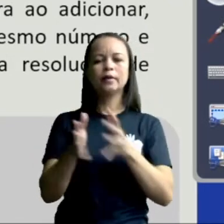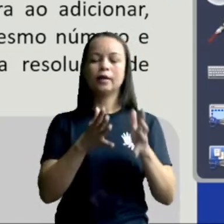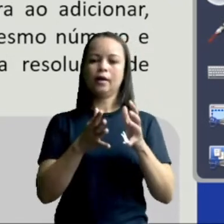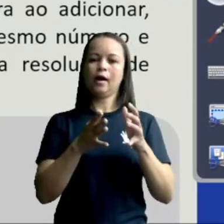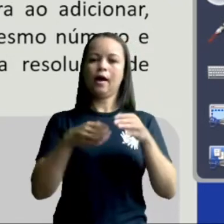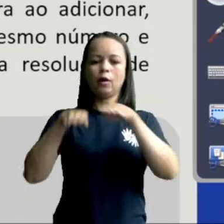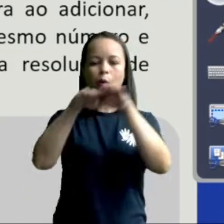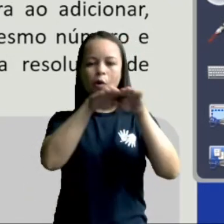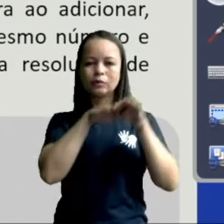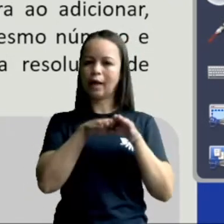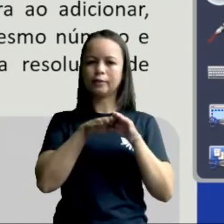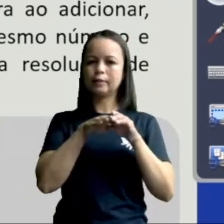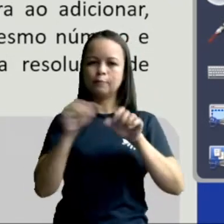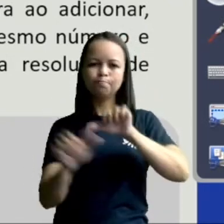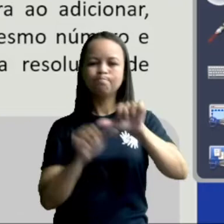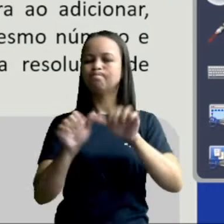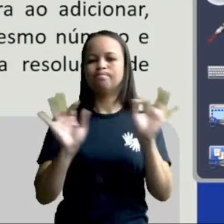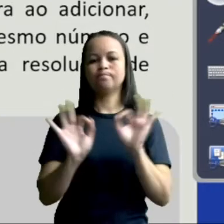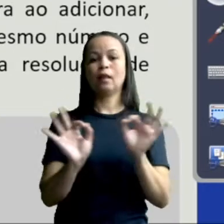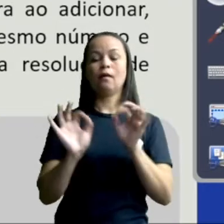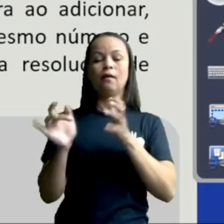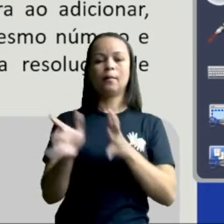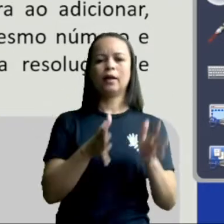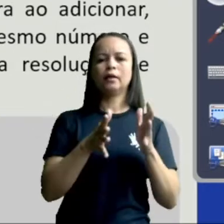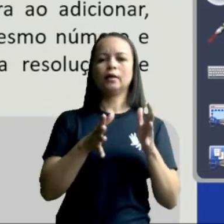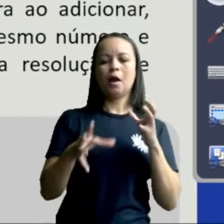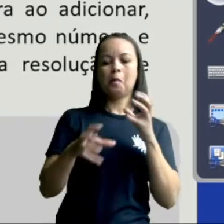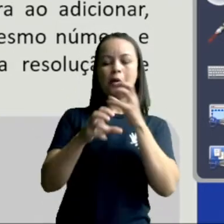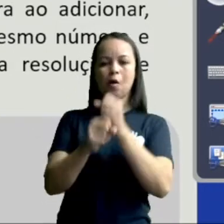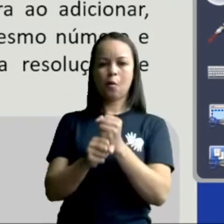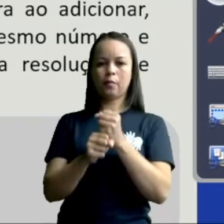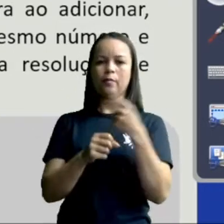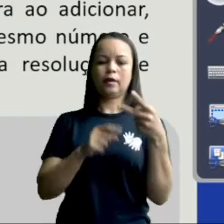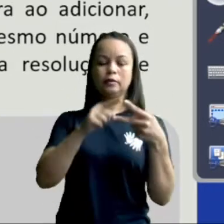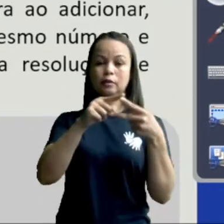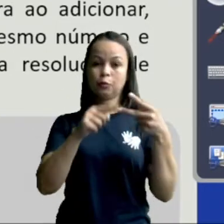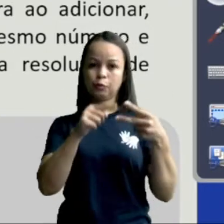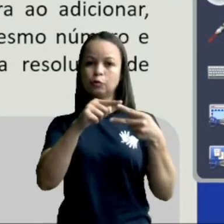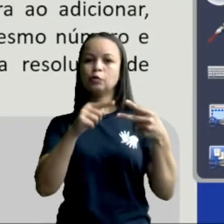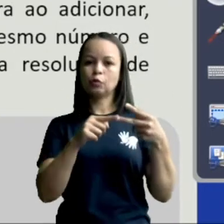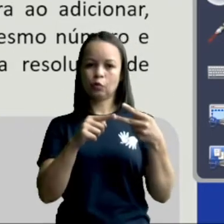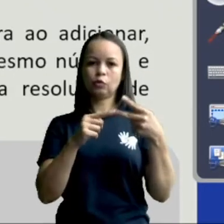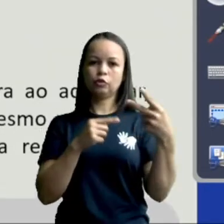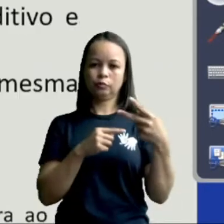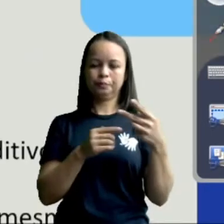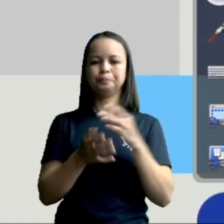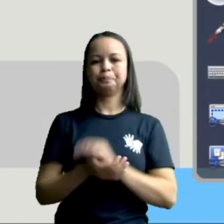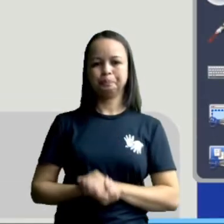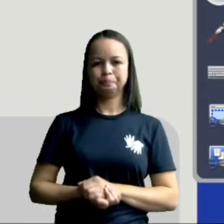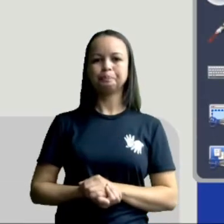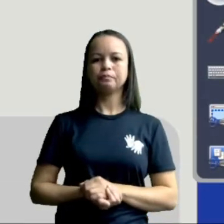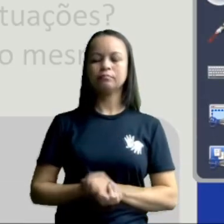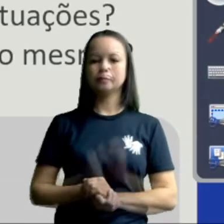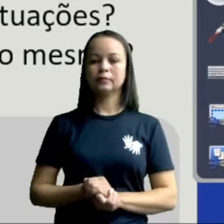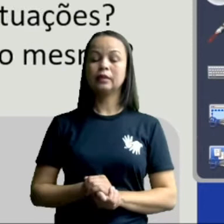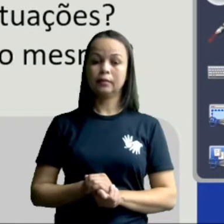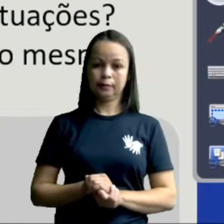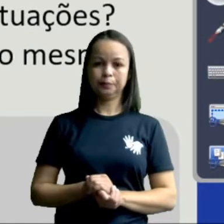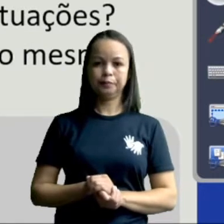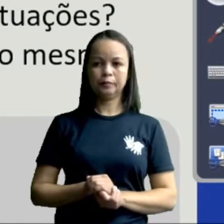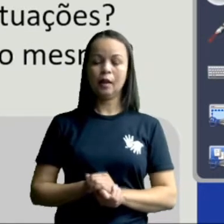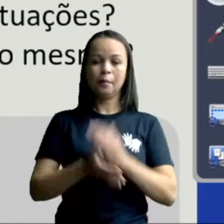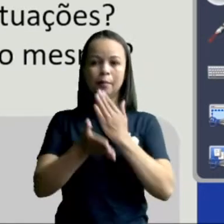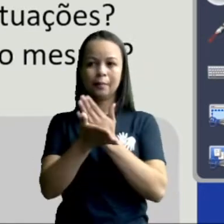altera quando aplicamos a mesma operação nos seus dois membros, tá bom? Pronto,